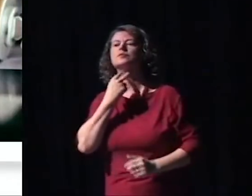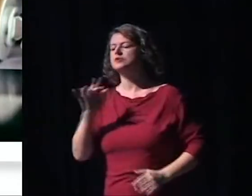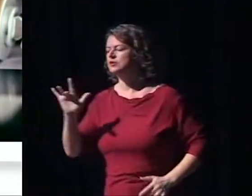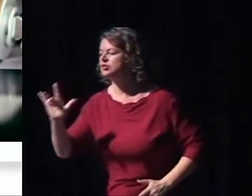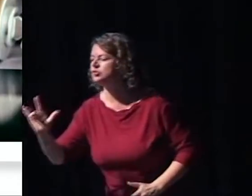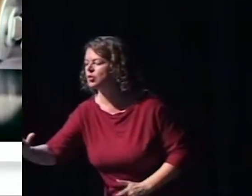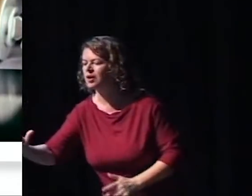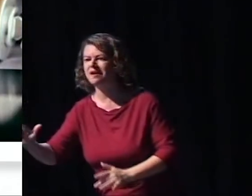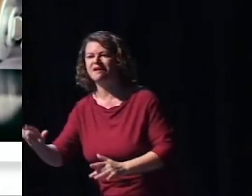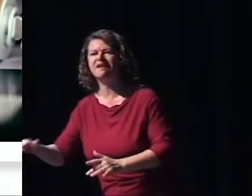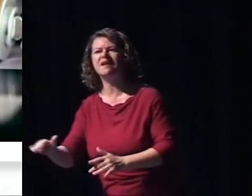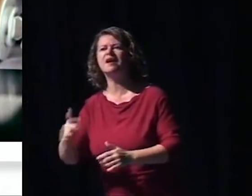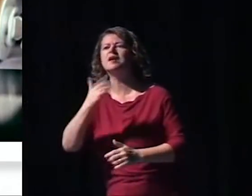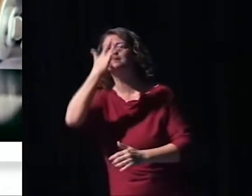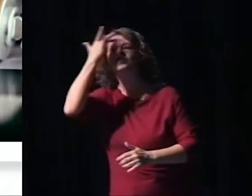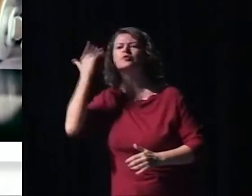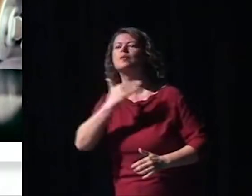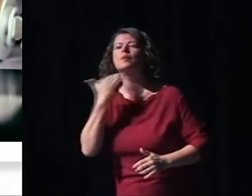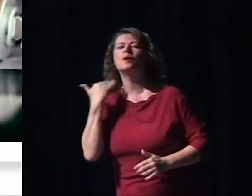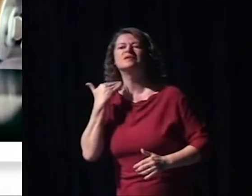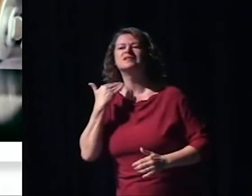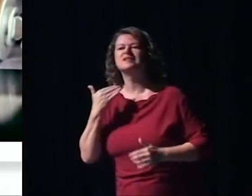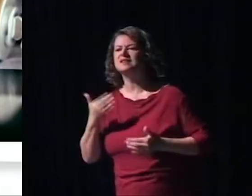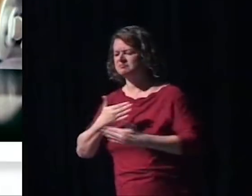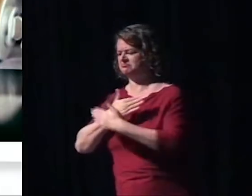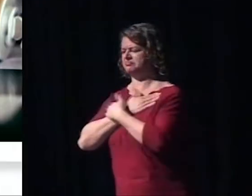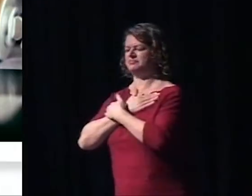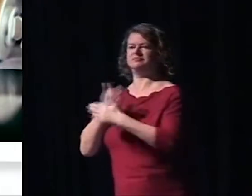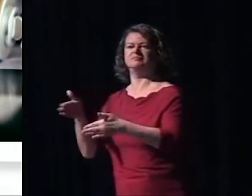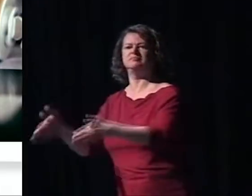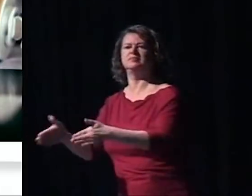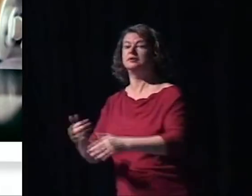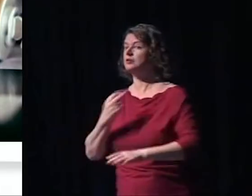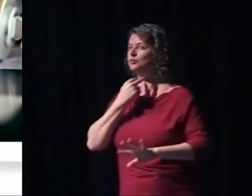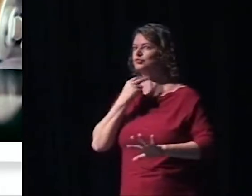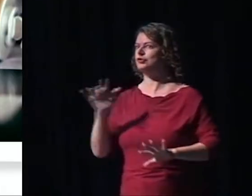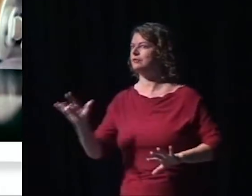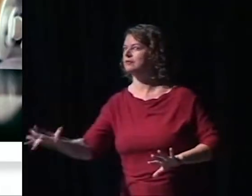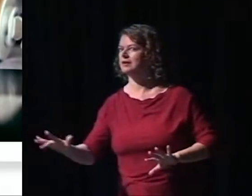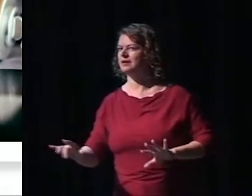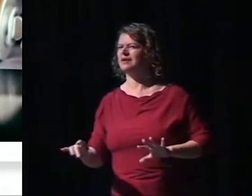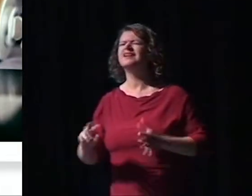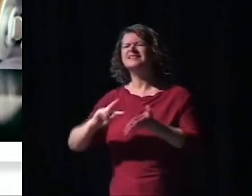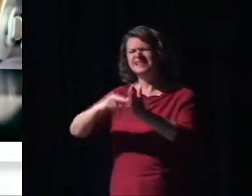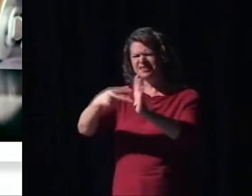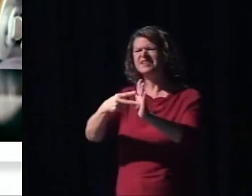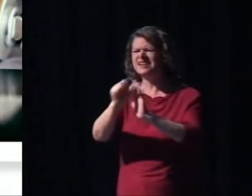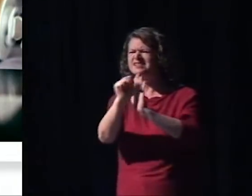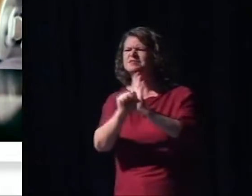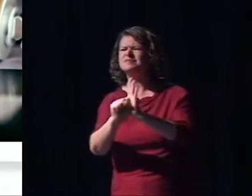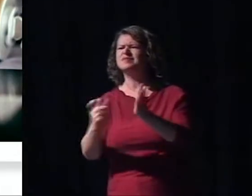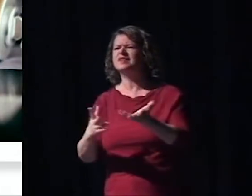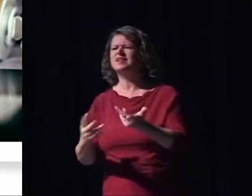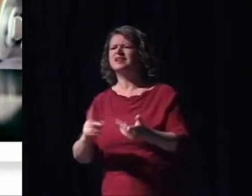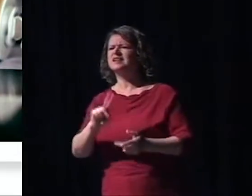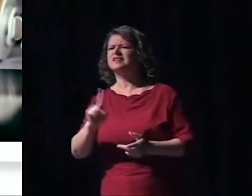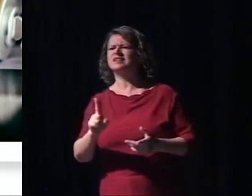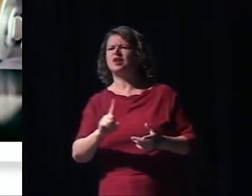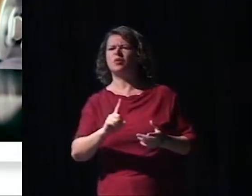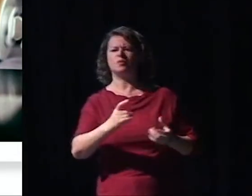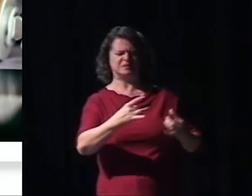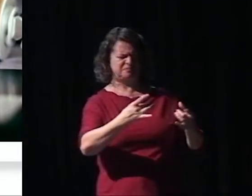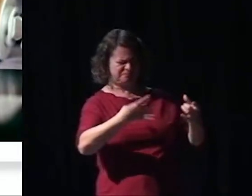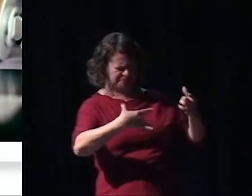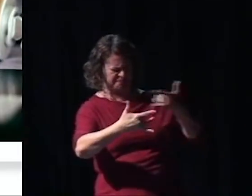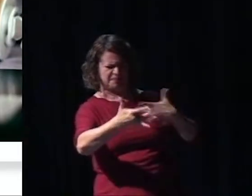mortos. Aqui, isso significa que ele não se contamina com o pecado, não se deixa controlar por qualquer pessoa que